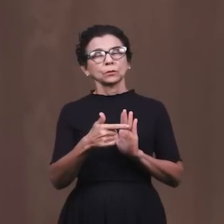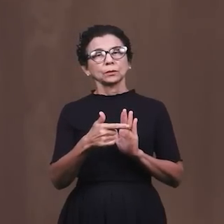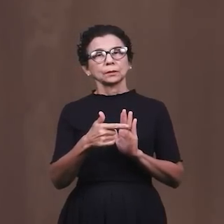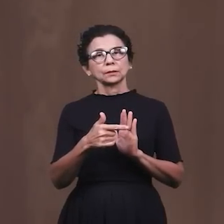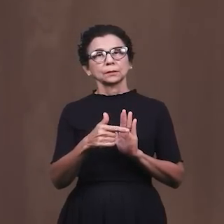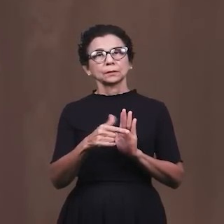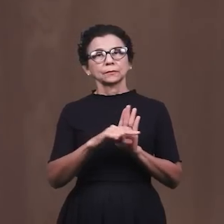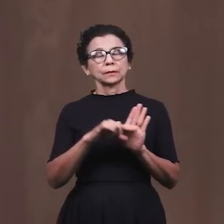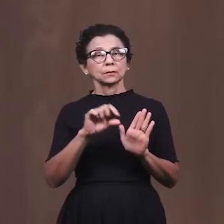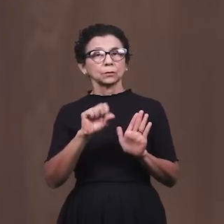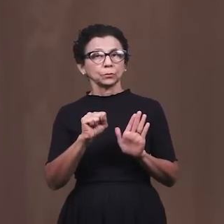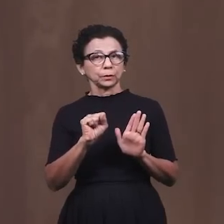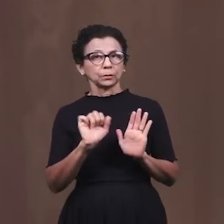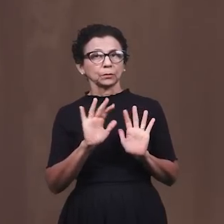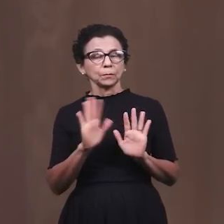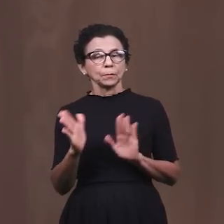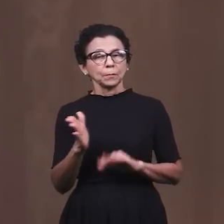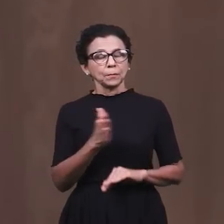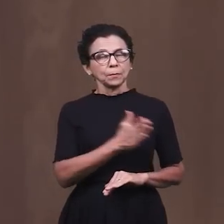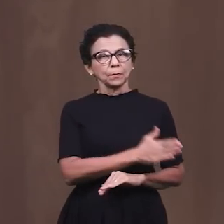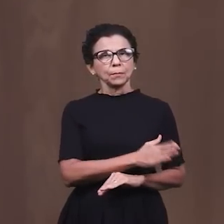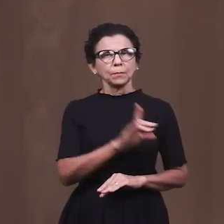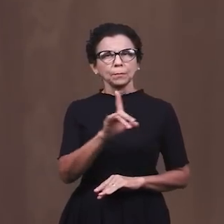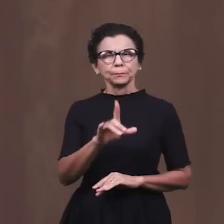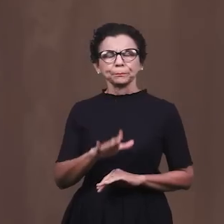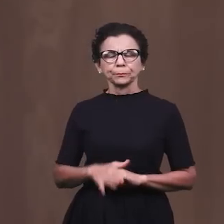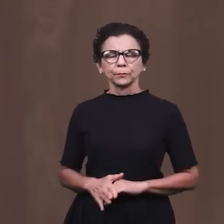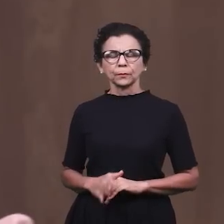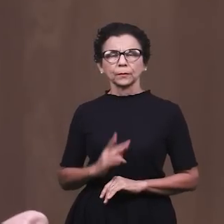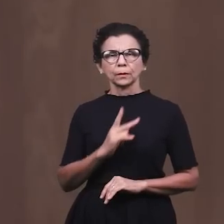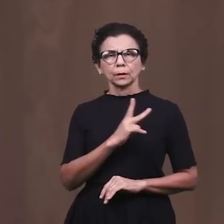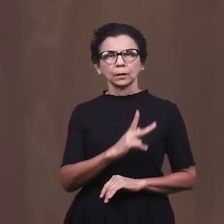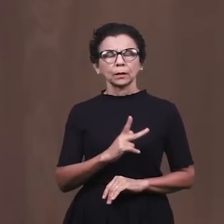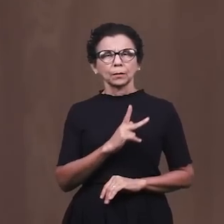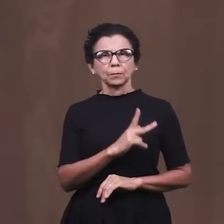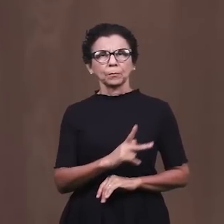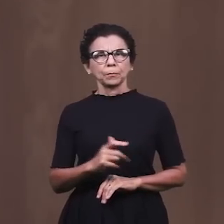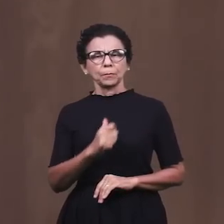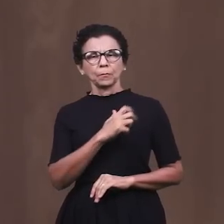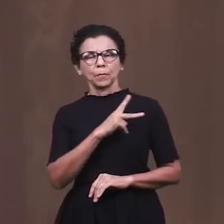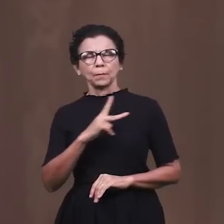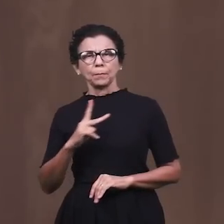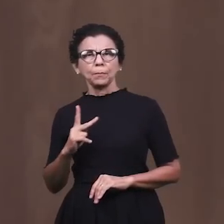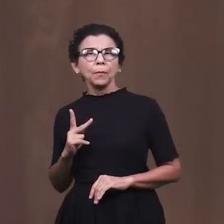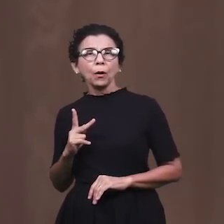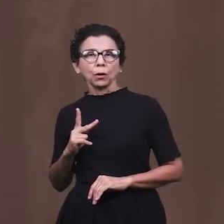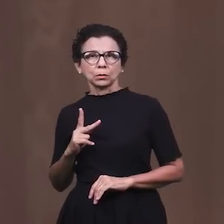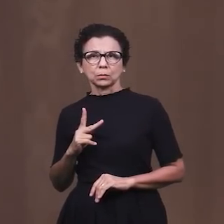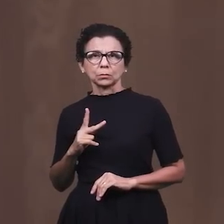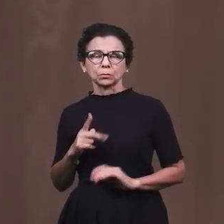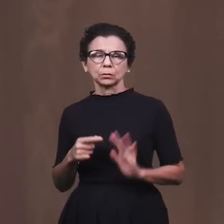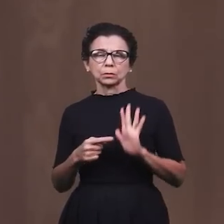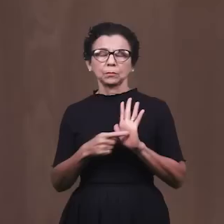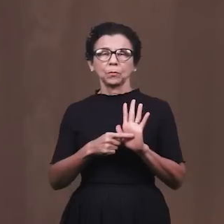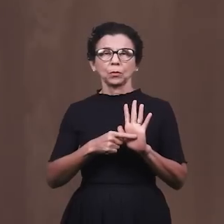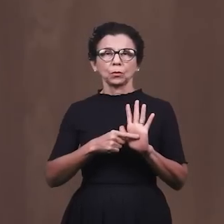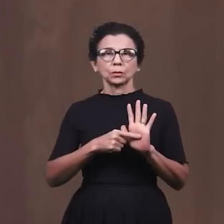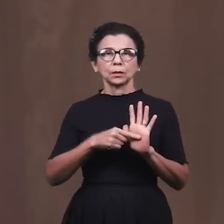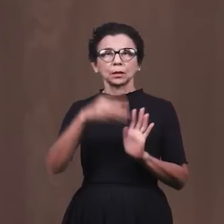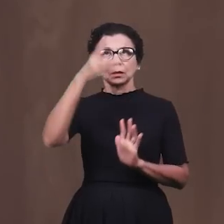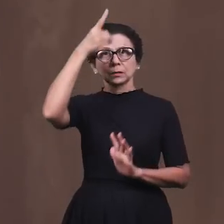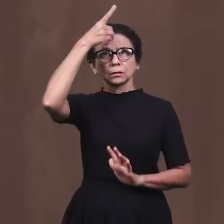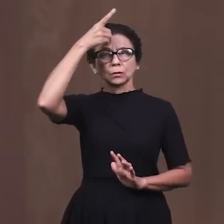2, verso 8. Agora, quando o apóstolo Paulo cita no meio dos 9